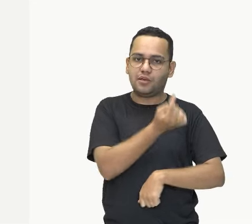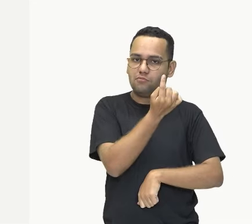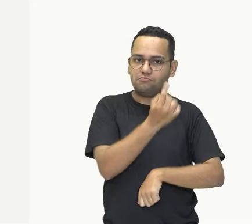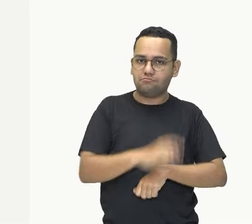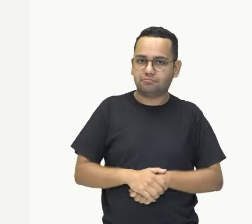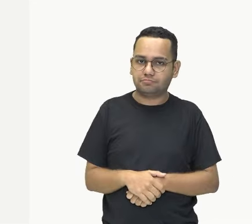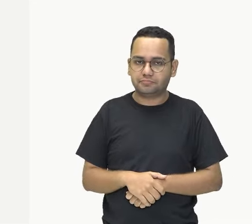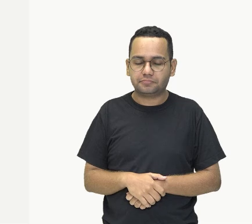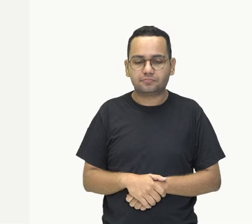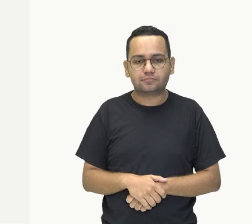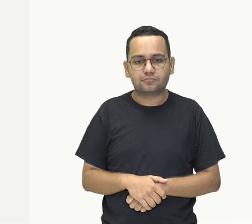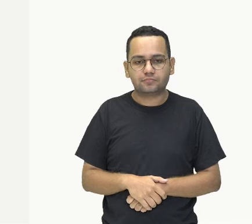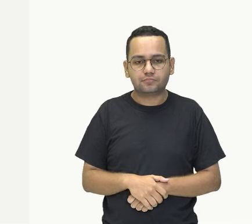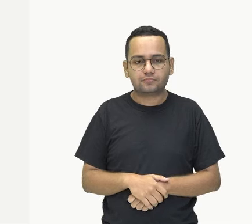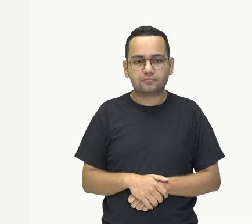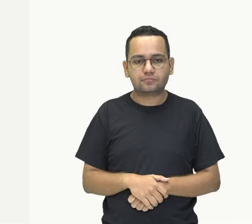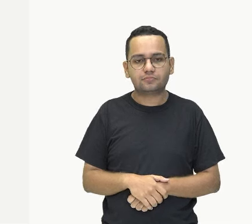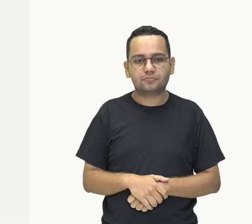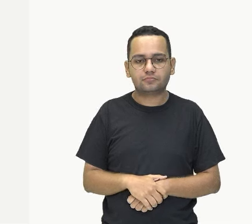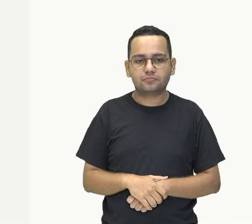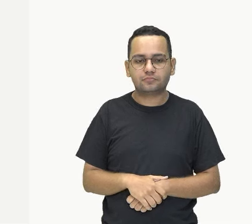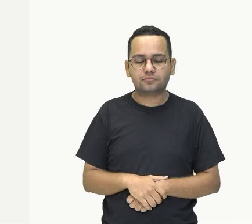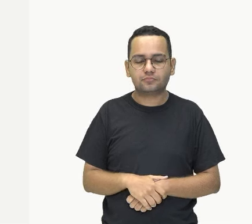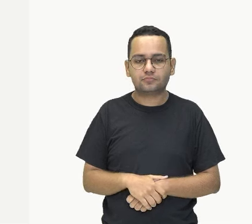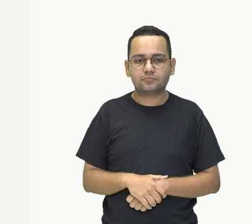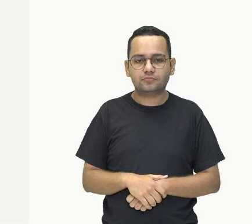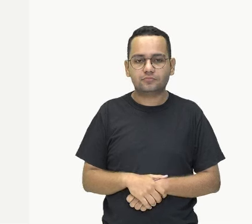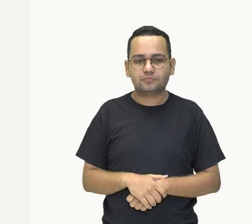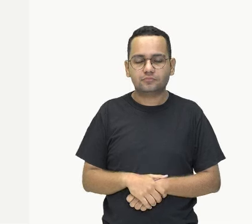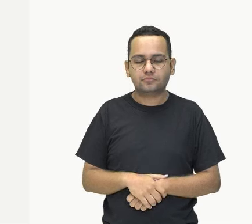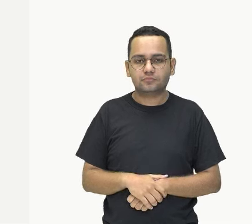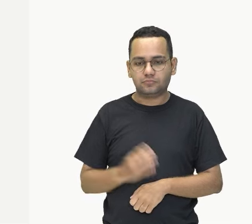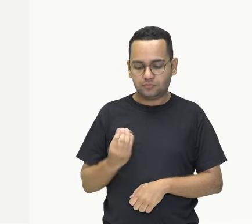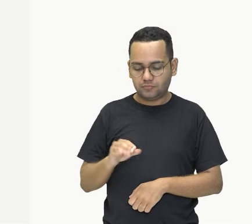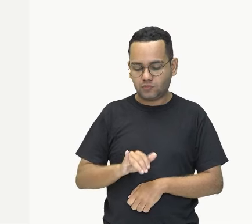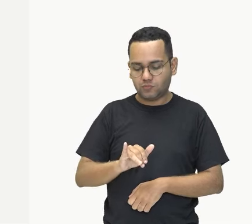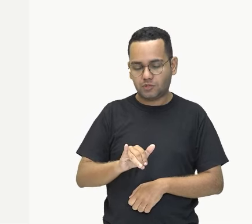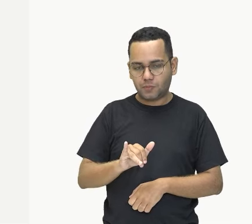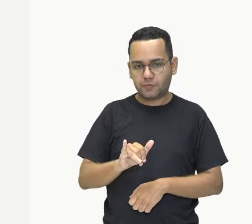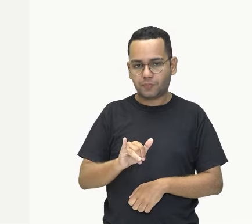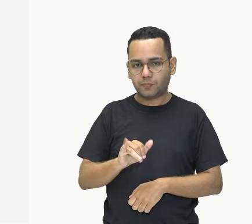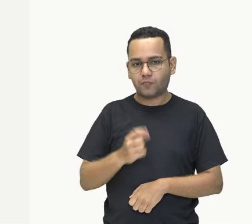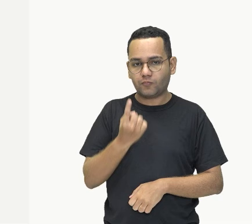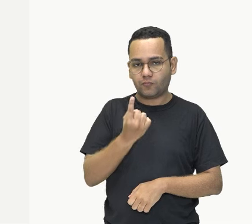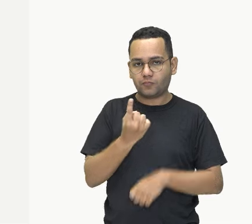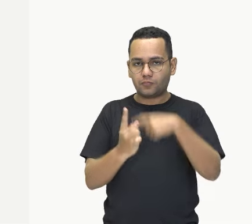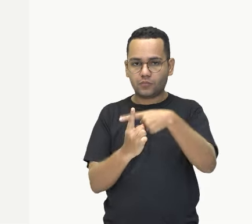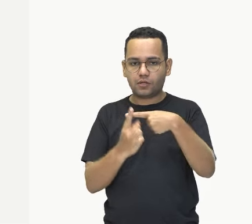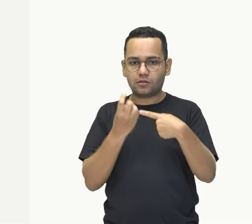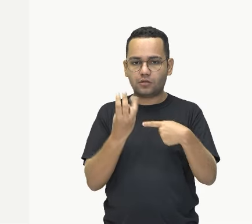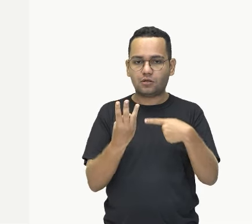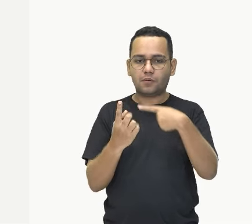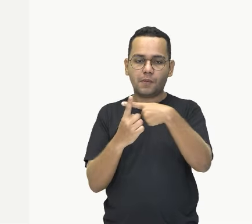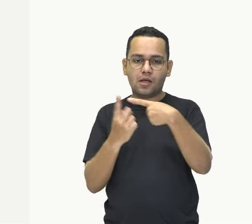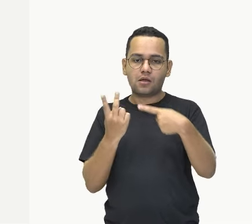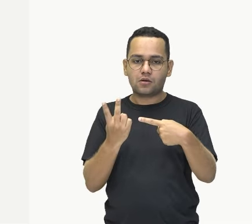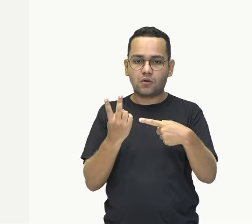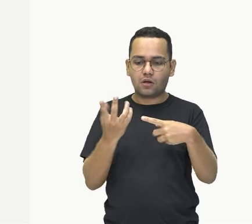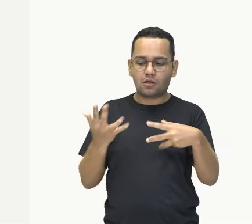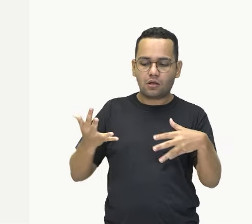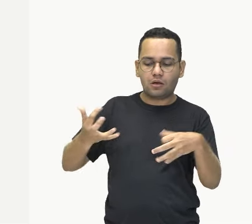1, ok? Então, aí eu vou ter o quê? Ó, 1 mais 3 mais 2,